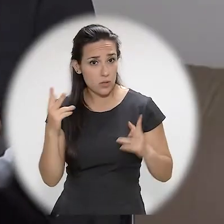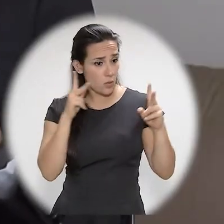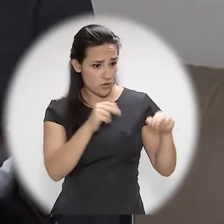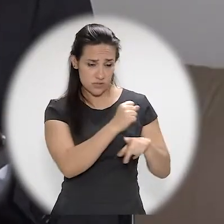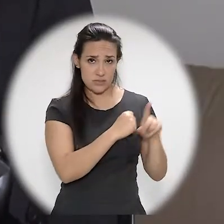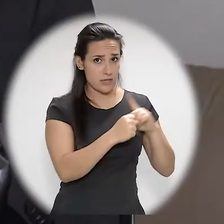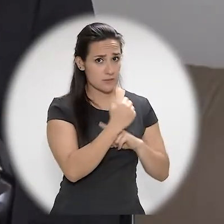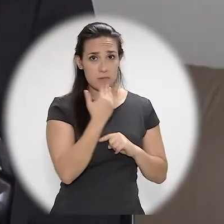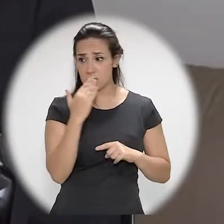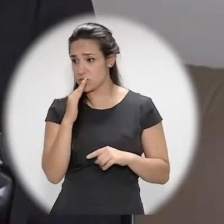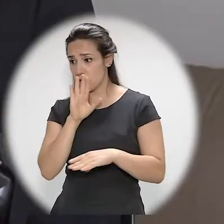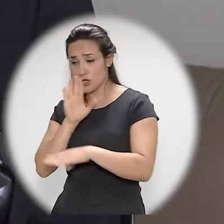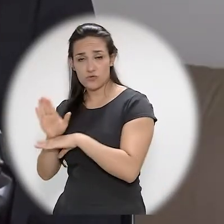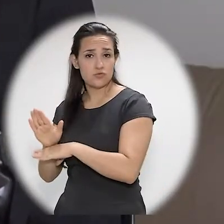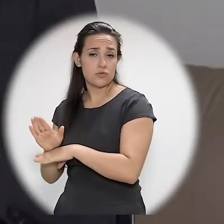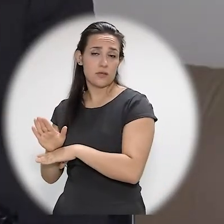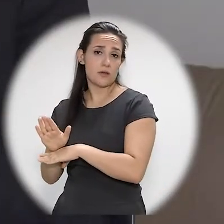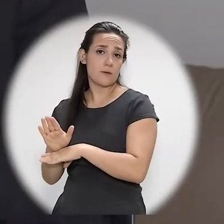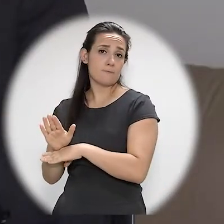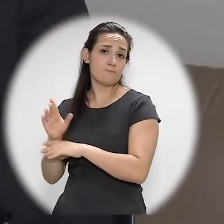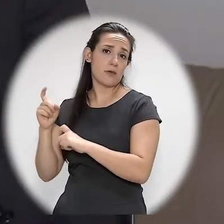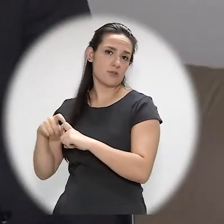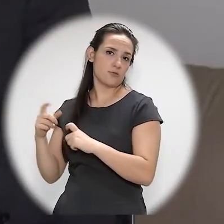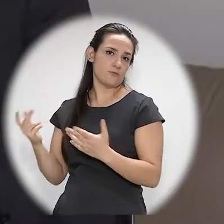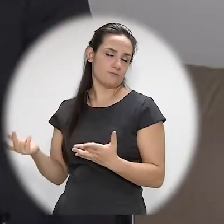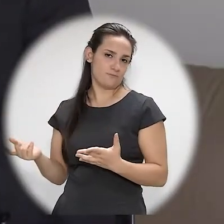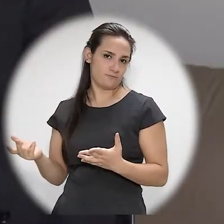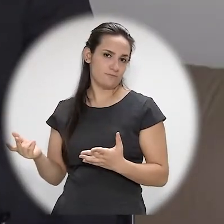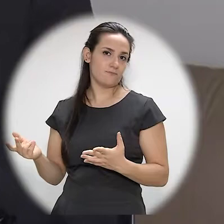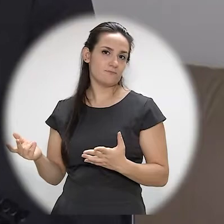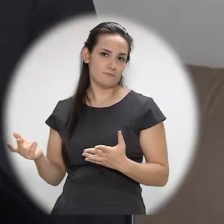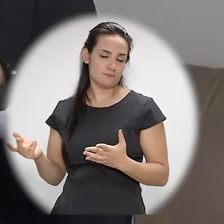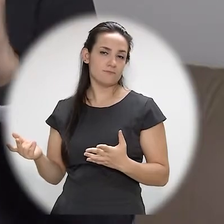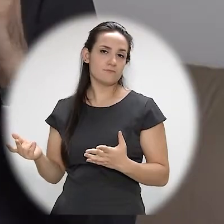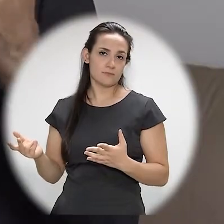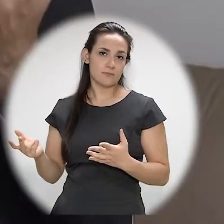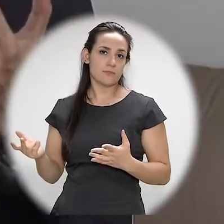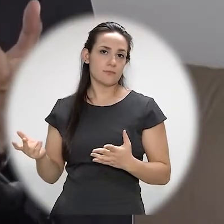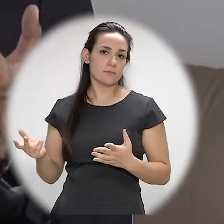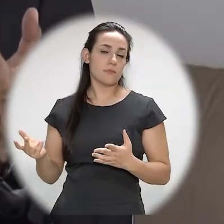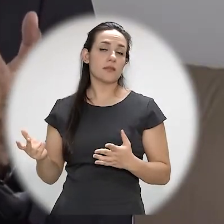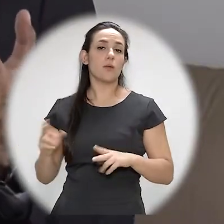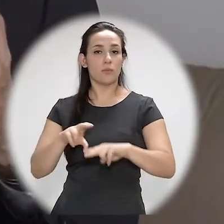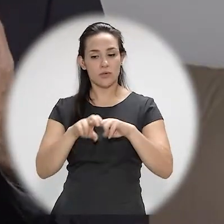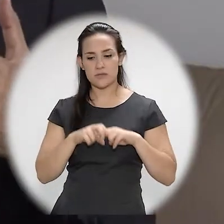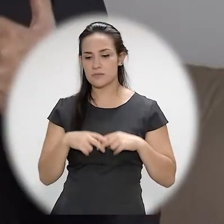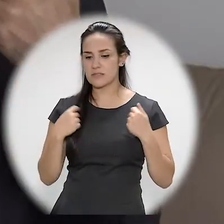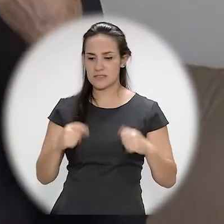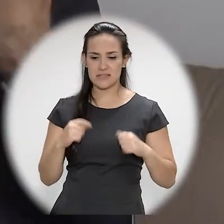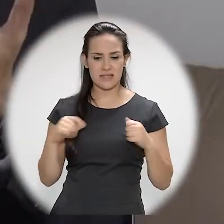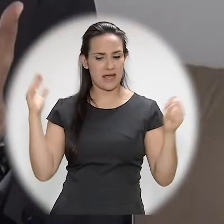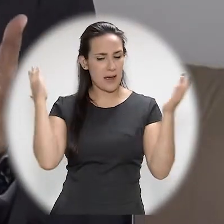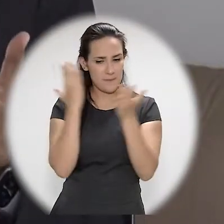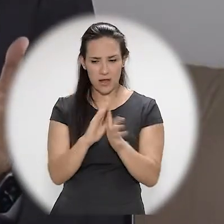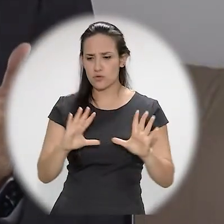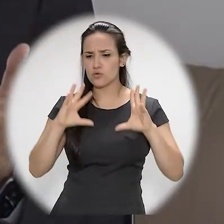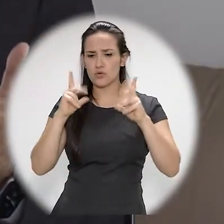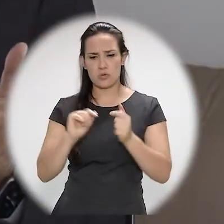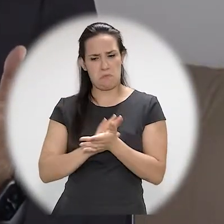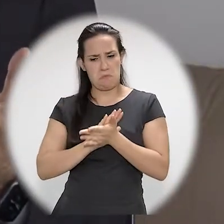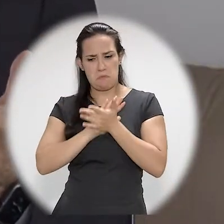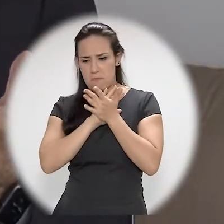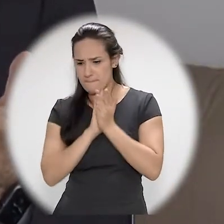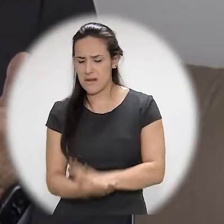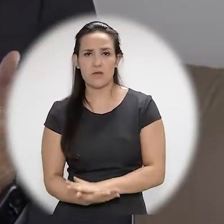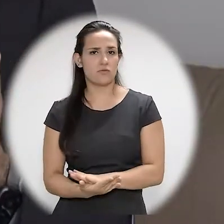tem prejuízo, você tem que procurar ajuda. E aí tem que romper o estigma, tem que romper a